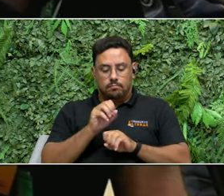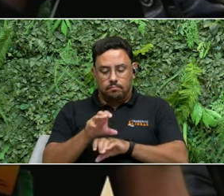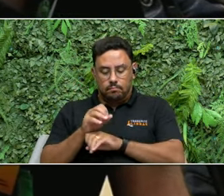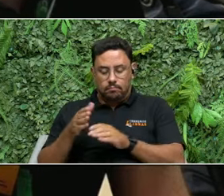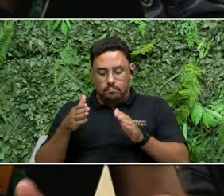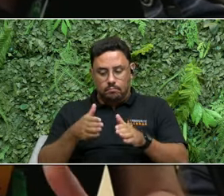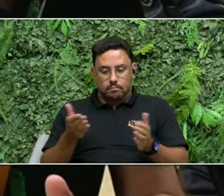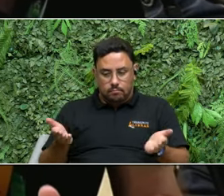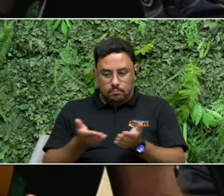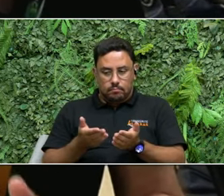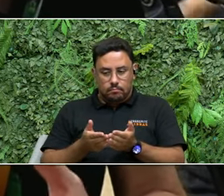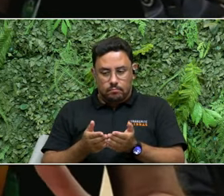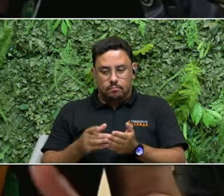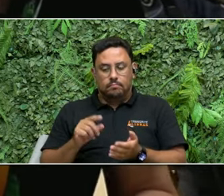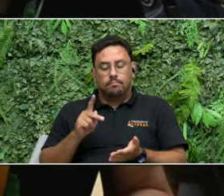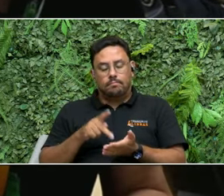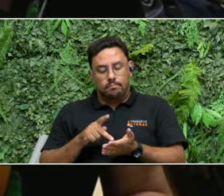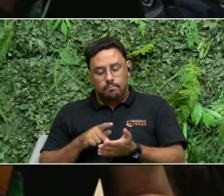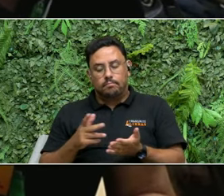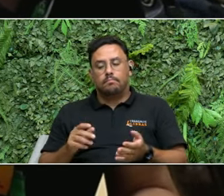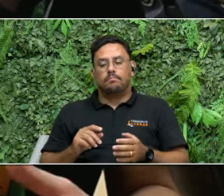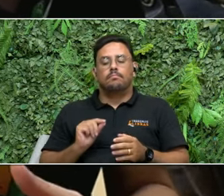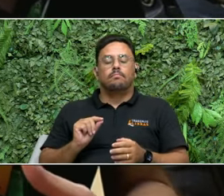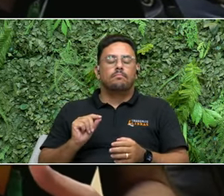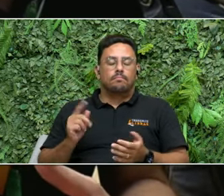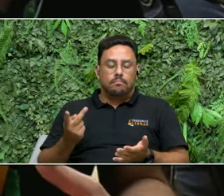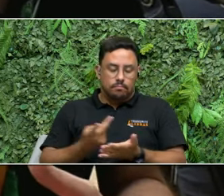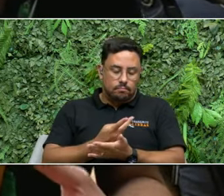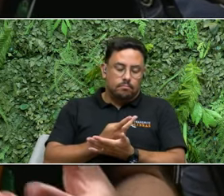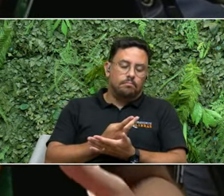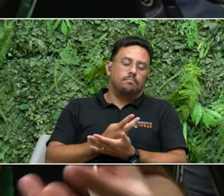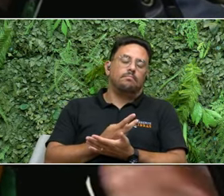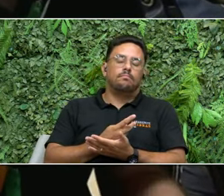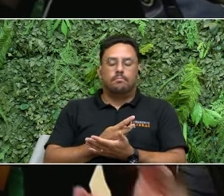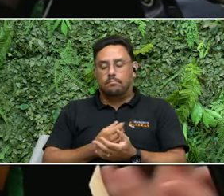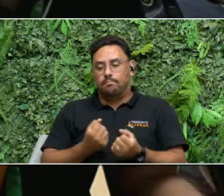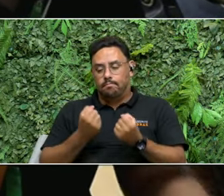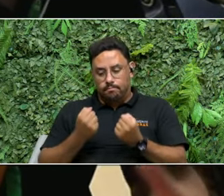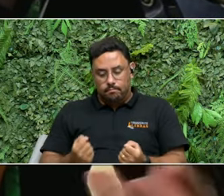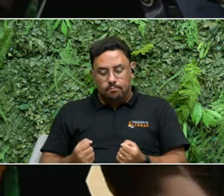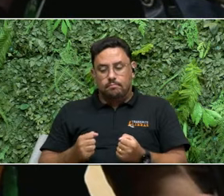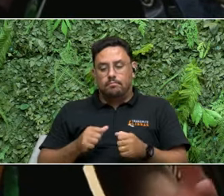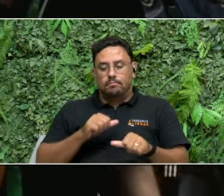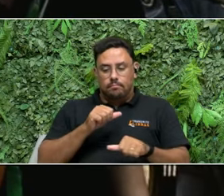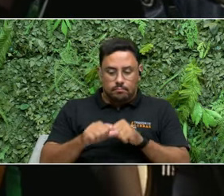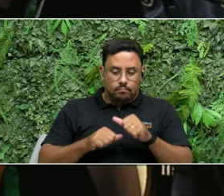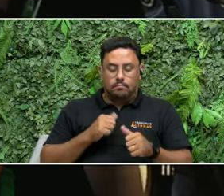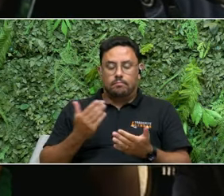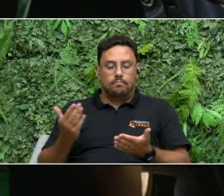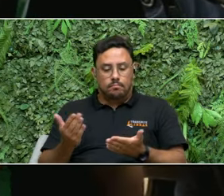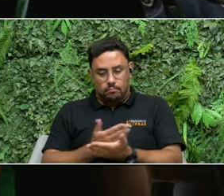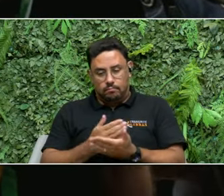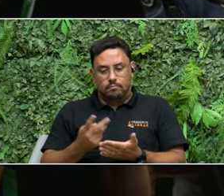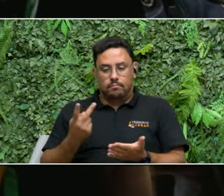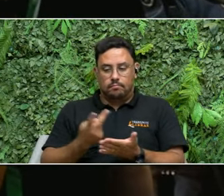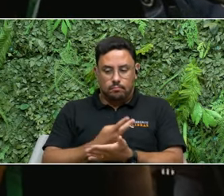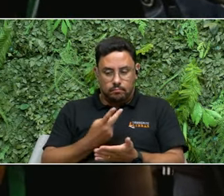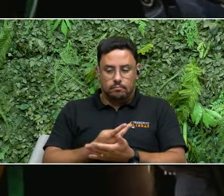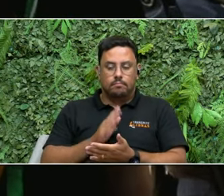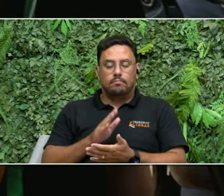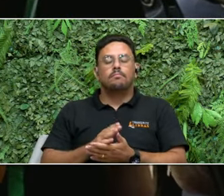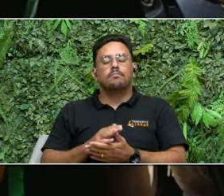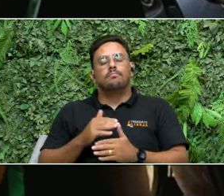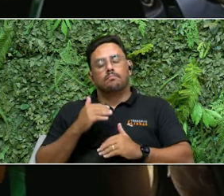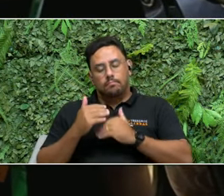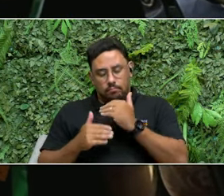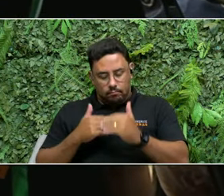agora é claro isso é o que que pesou nessas mudanças né algumas equivocadas e mas com o